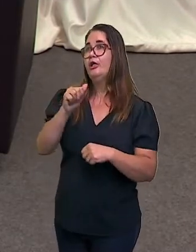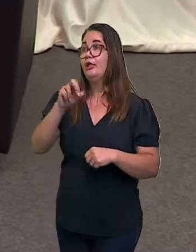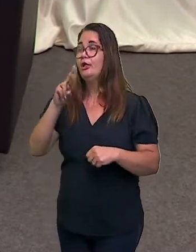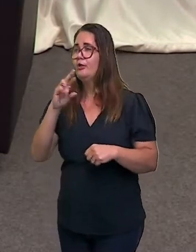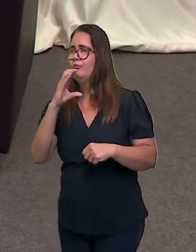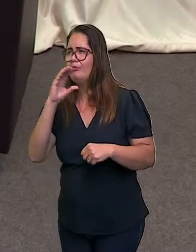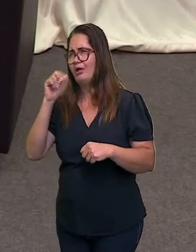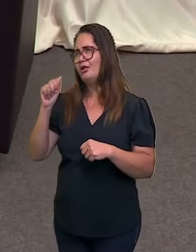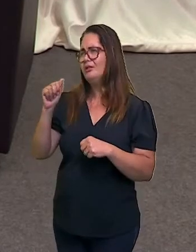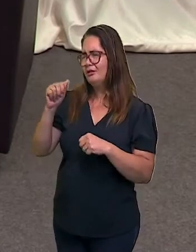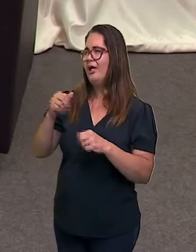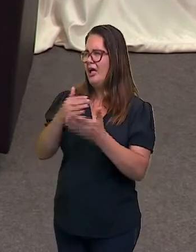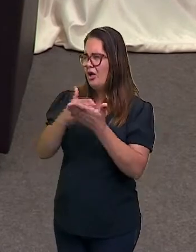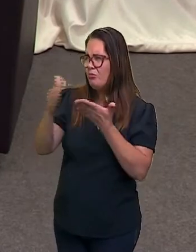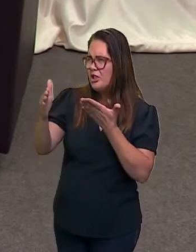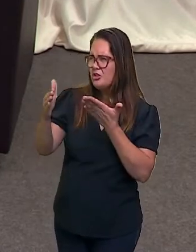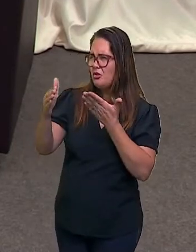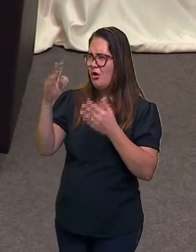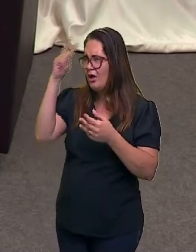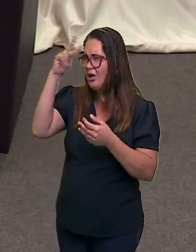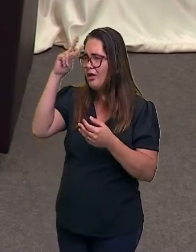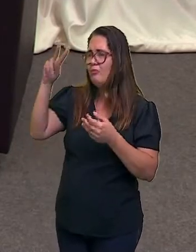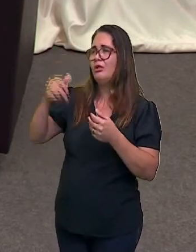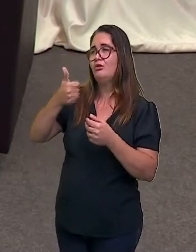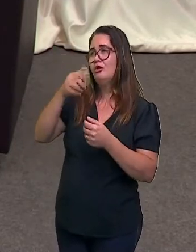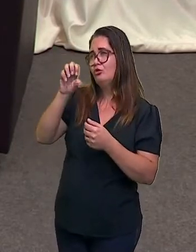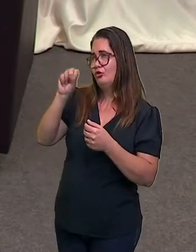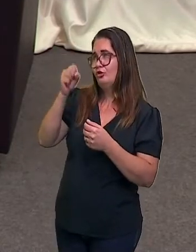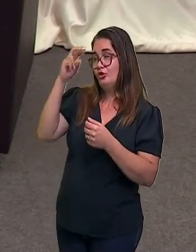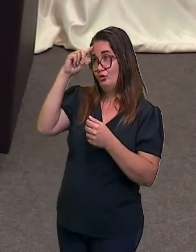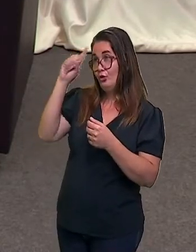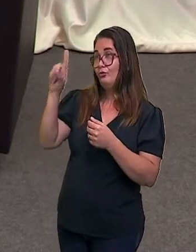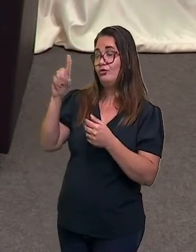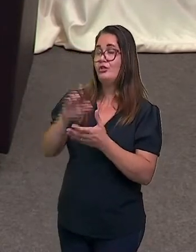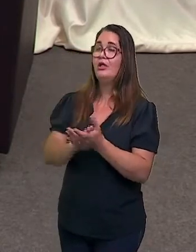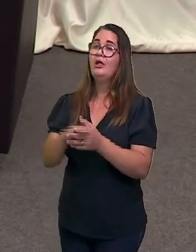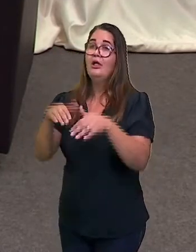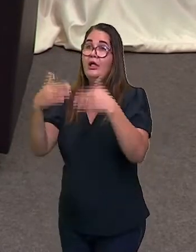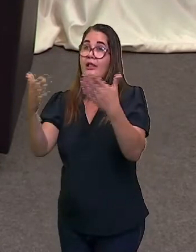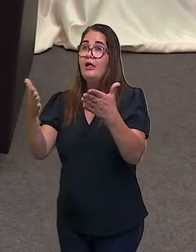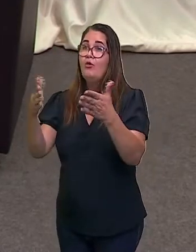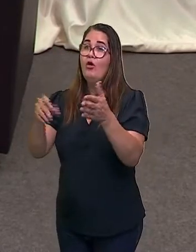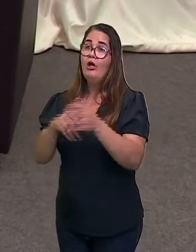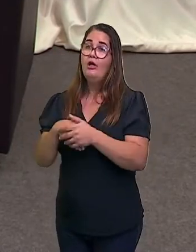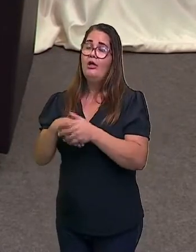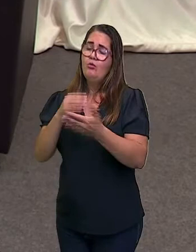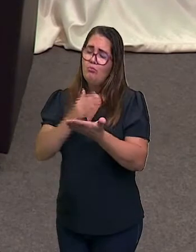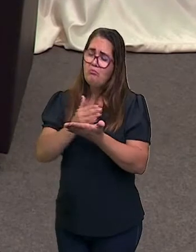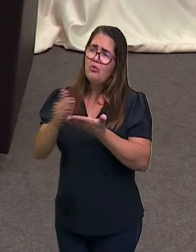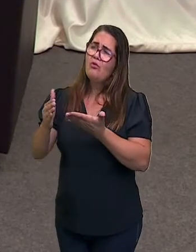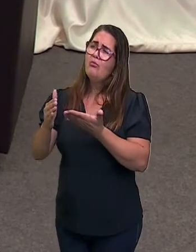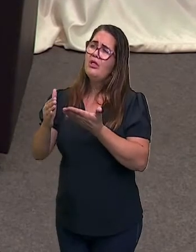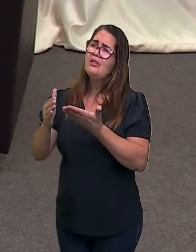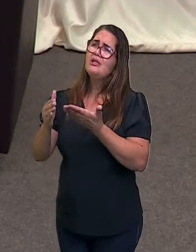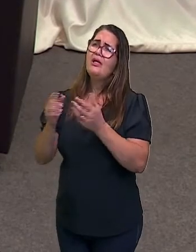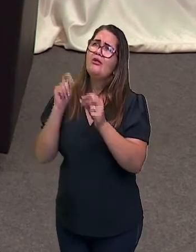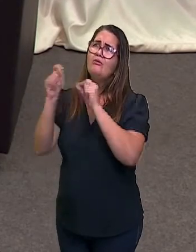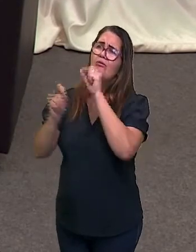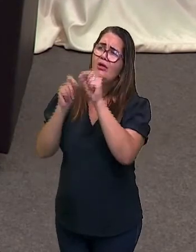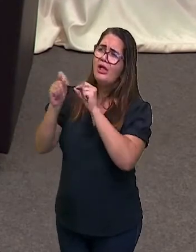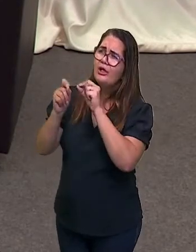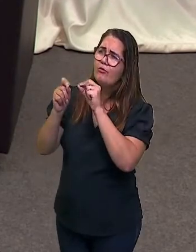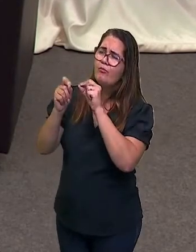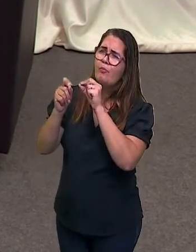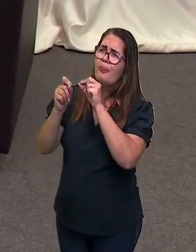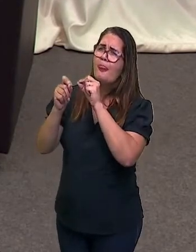e eu comecei a planejar, a pesquisar as estratégias de ensino que eu poderia